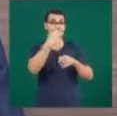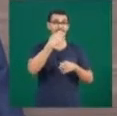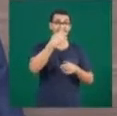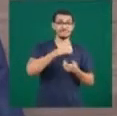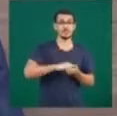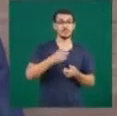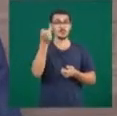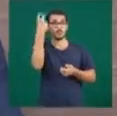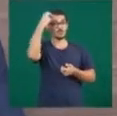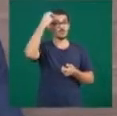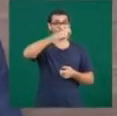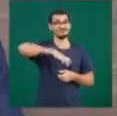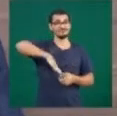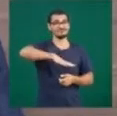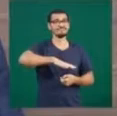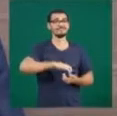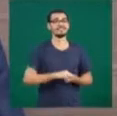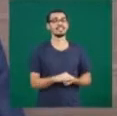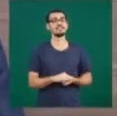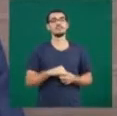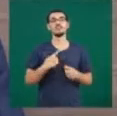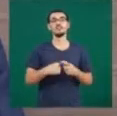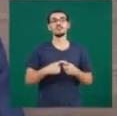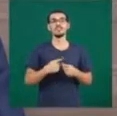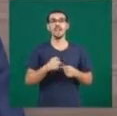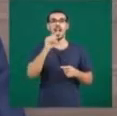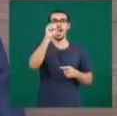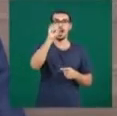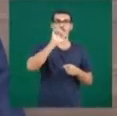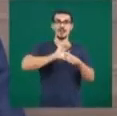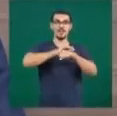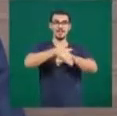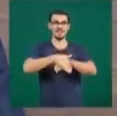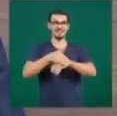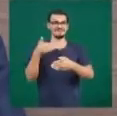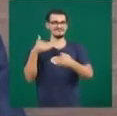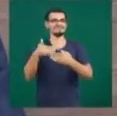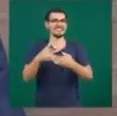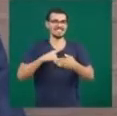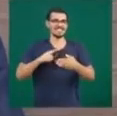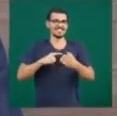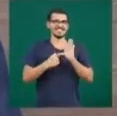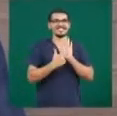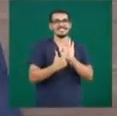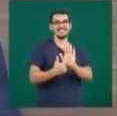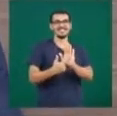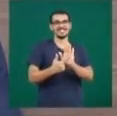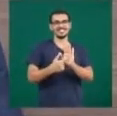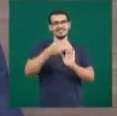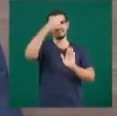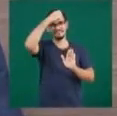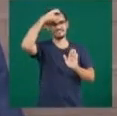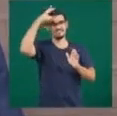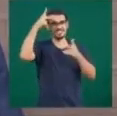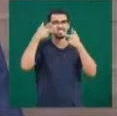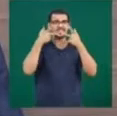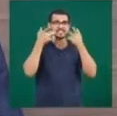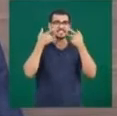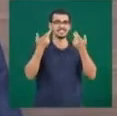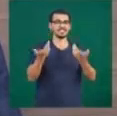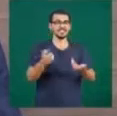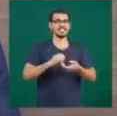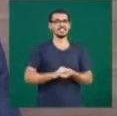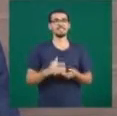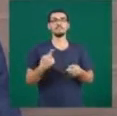regional. Daqui um pouquinho, às 8 da noite, tem apresentação no Teatro Municipal de Uberlândia. E melhor, em comemoração aos 20 anos de